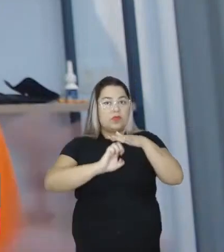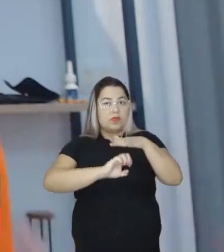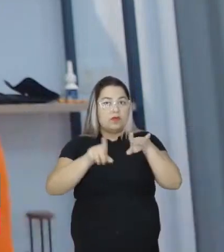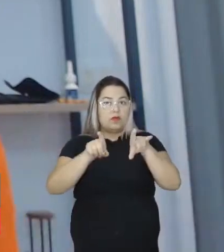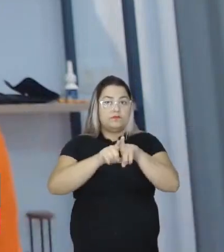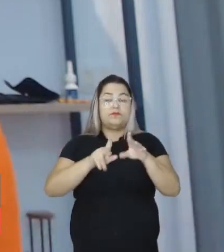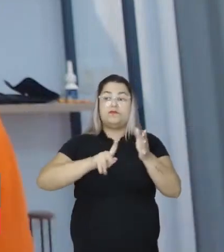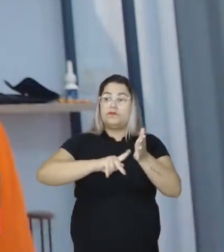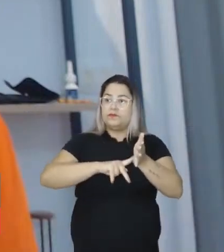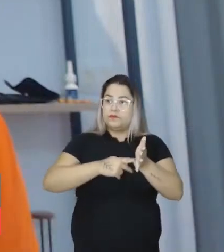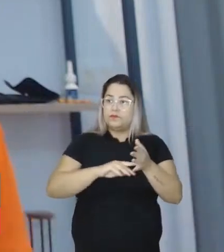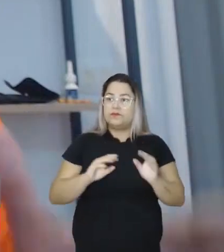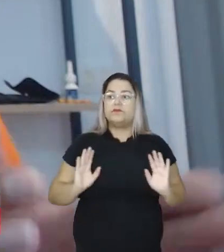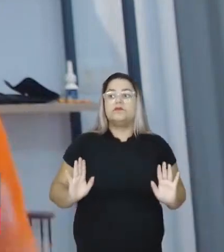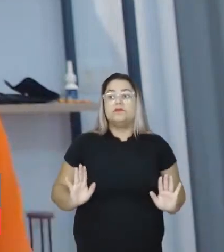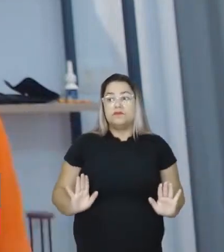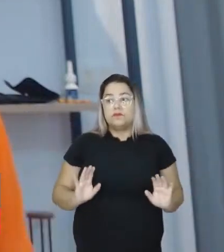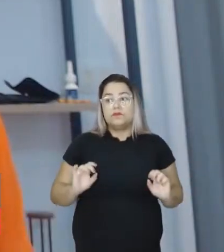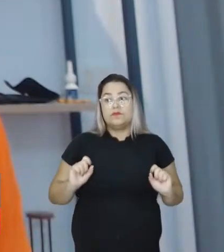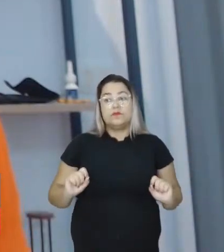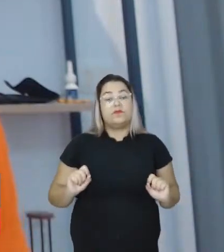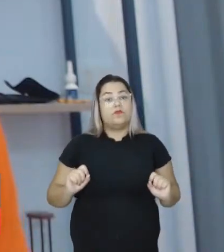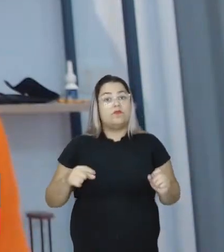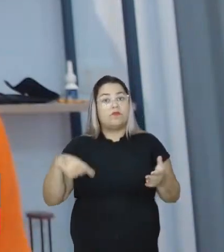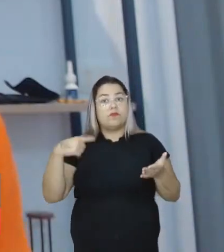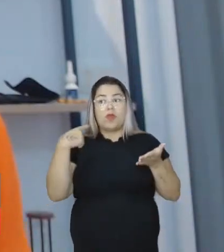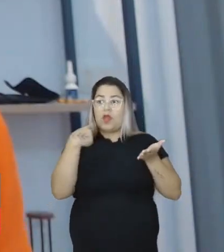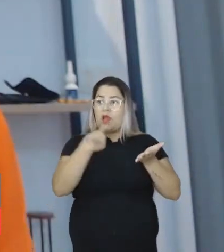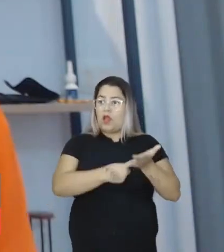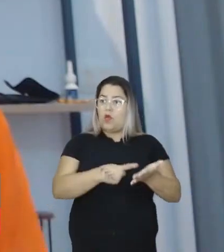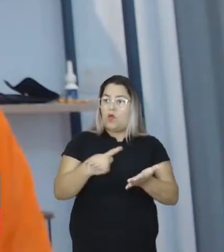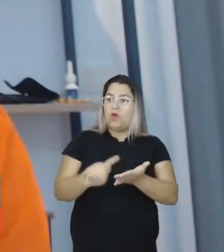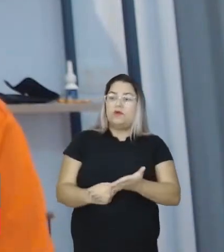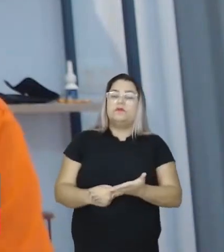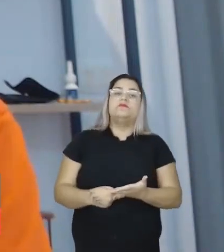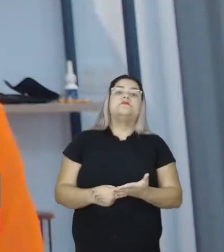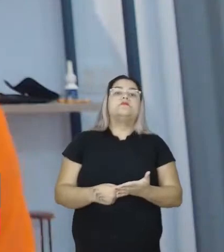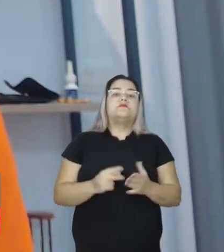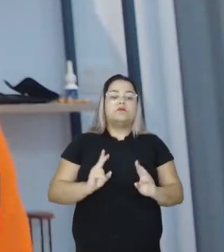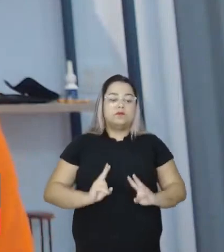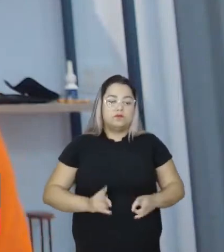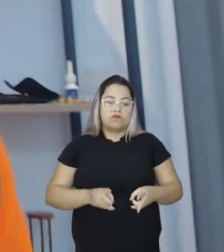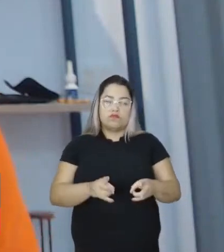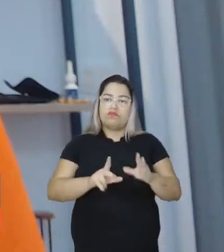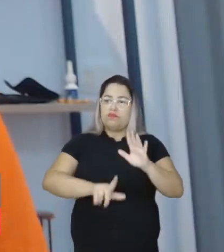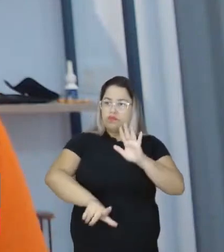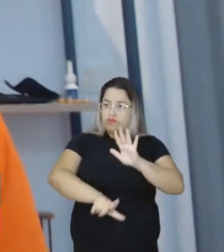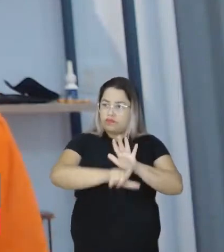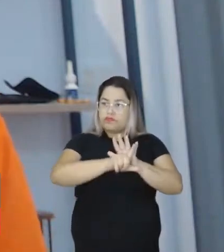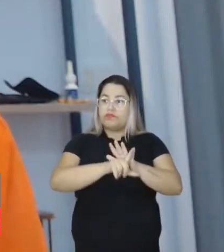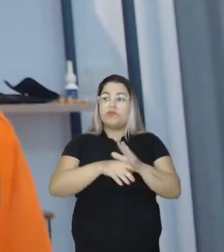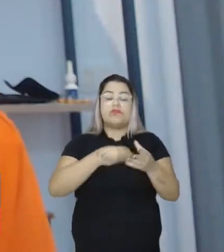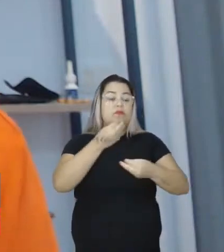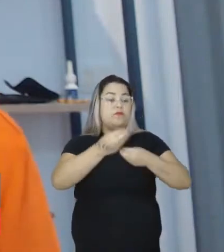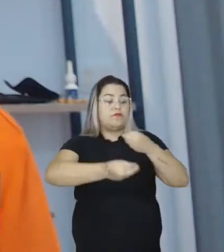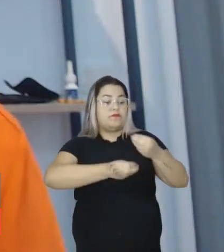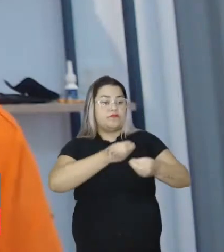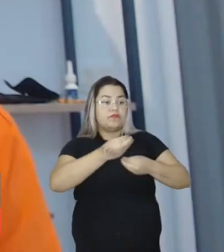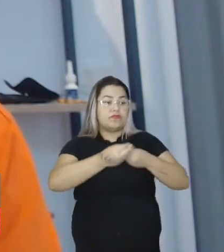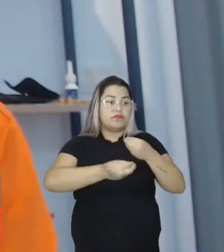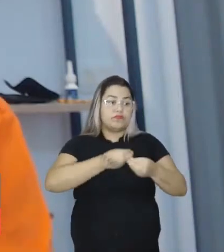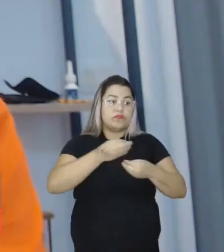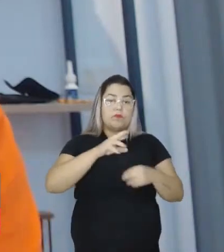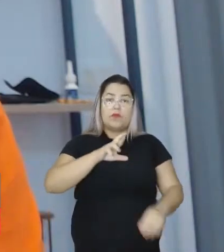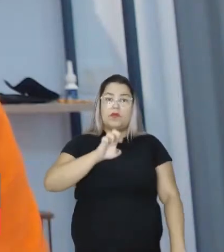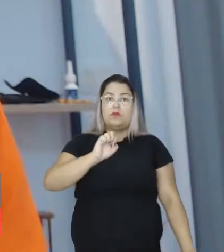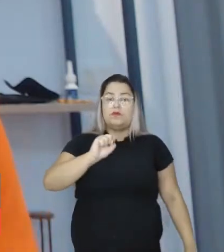sindicais. Ou, se o acordado ele prevalece diante do legislado, como uma resolução ela